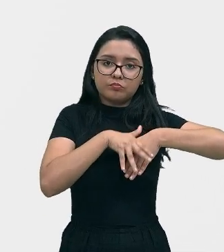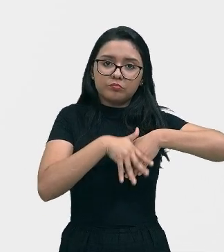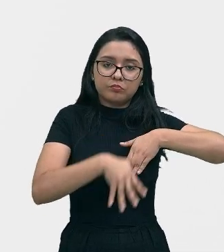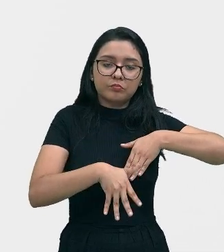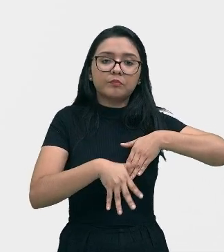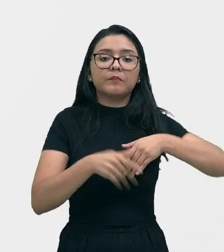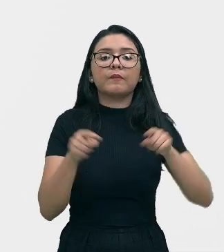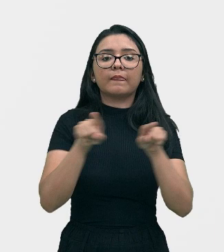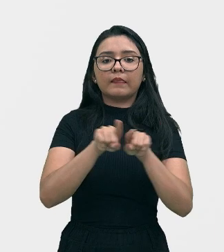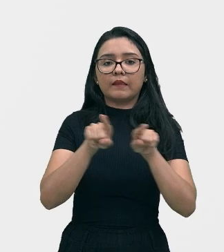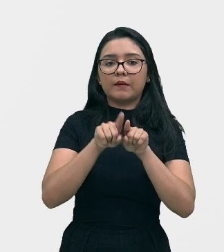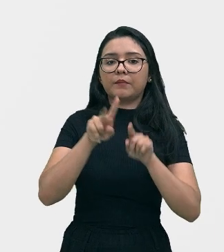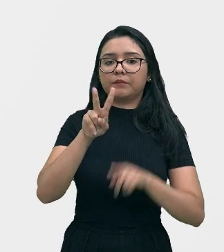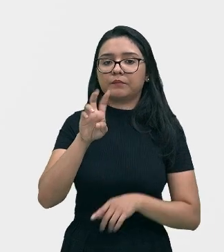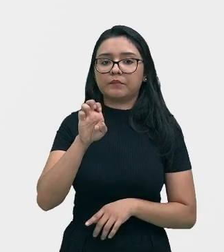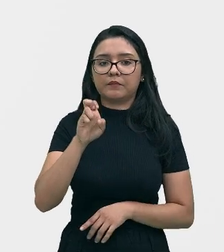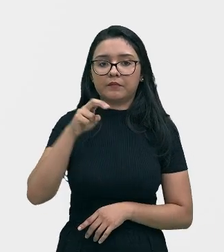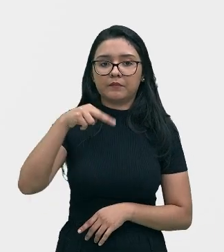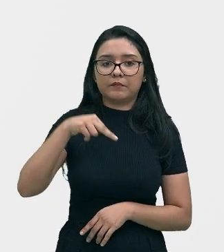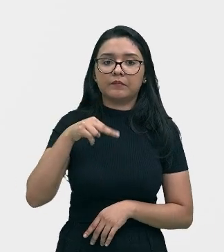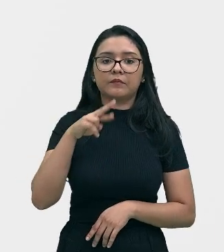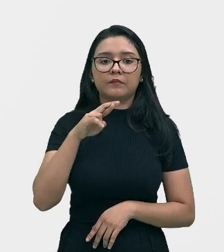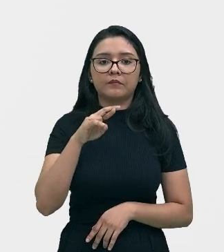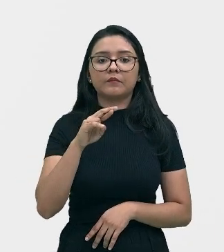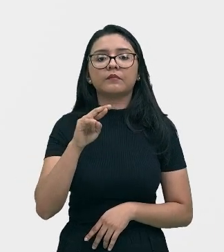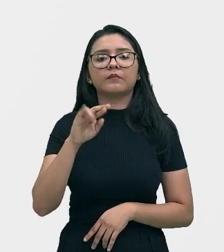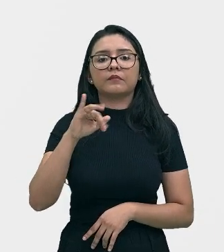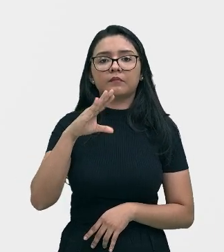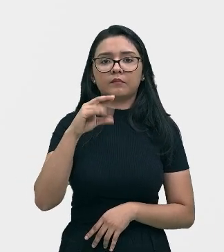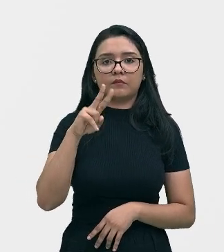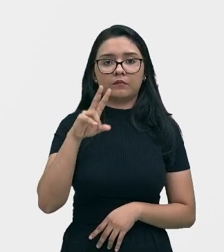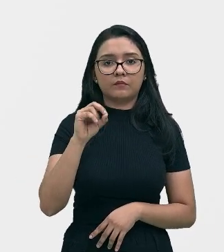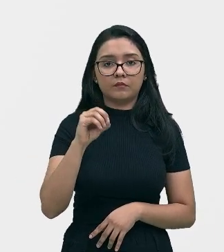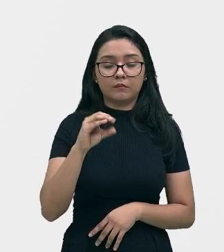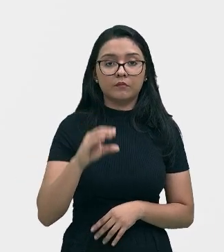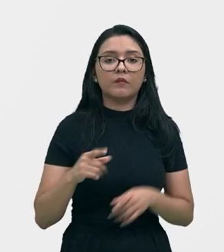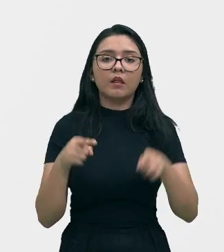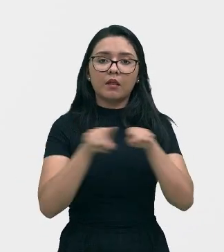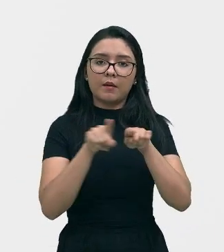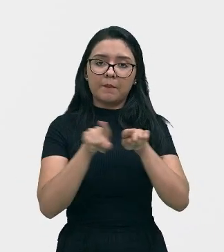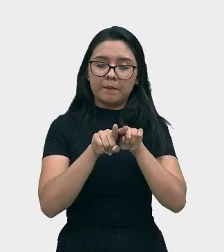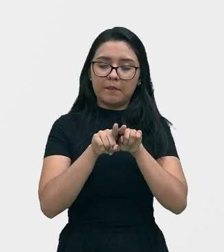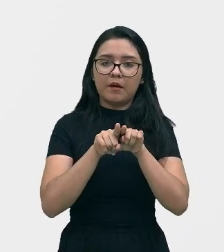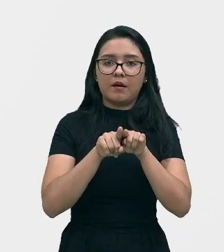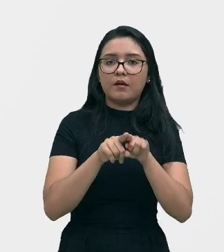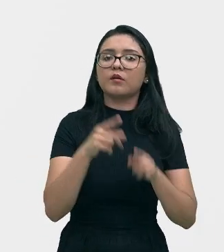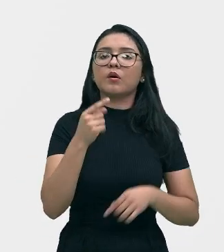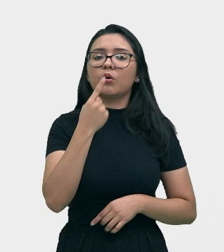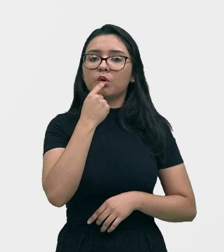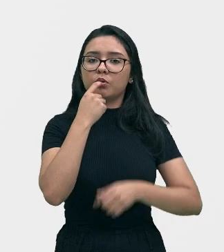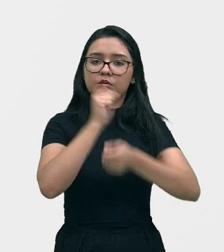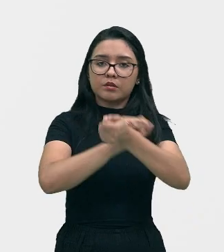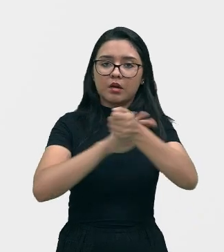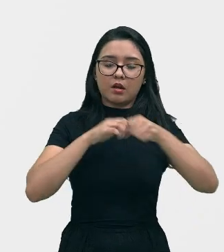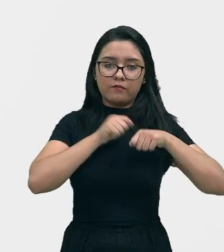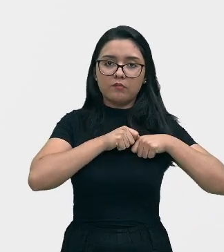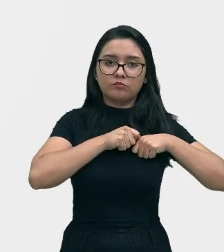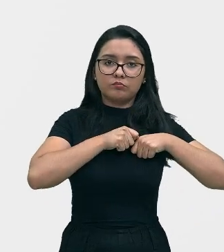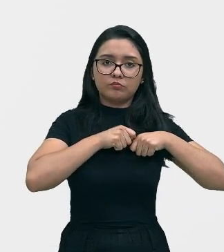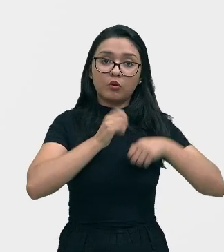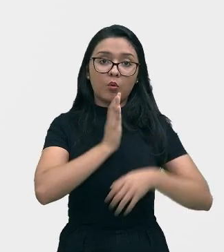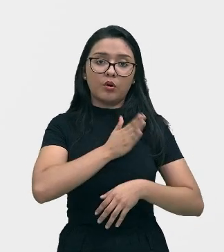Os ventrículos, que são as cavidades inferiores por onde o sangue sai do coração, né? Vai ser a parte que vai